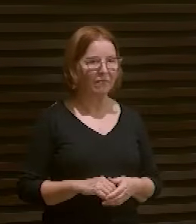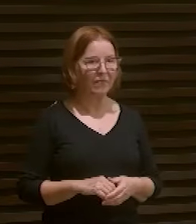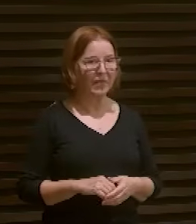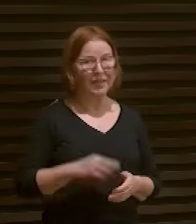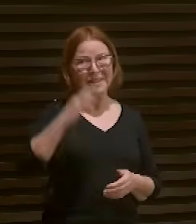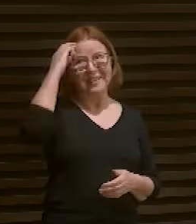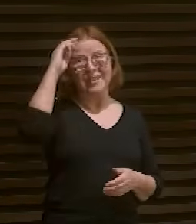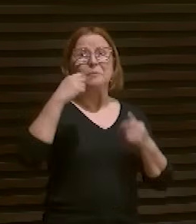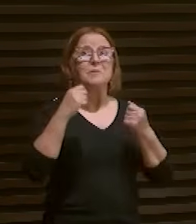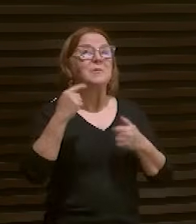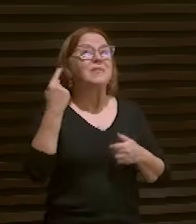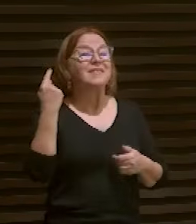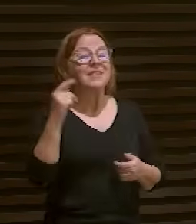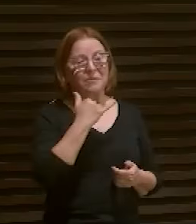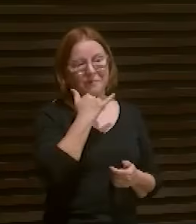perdão.